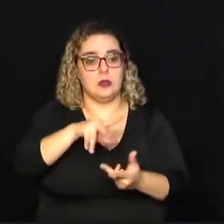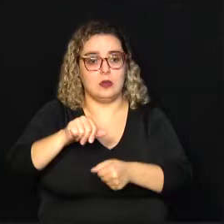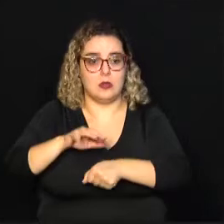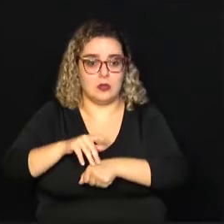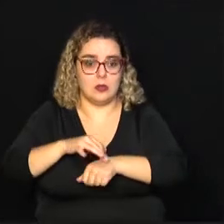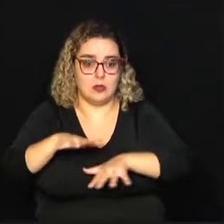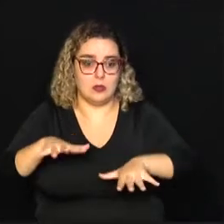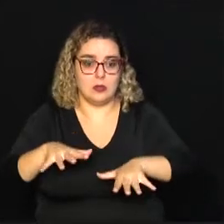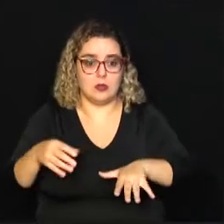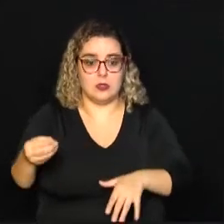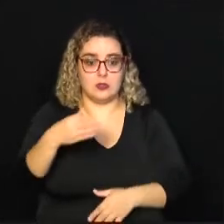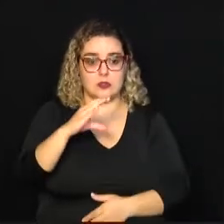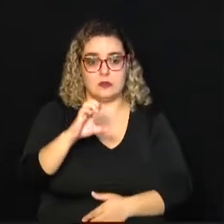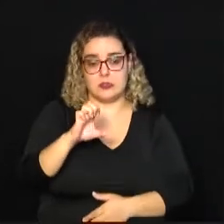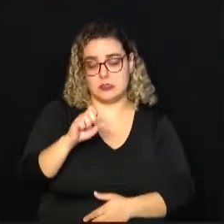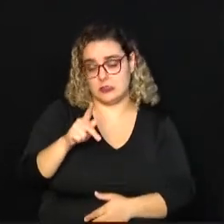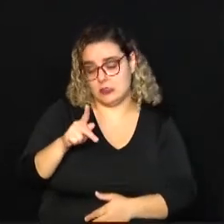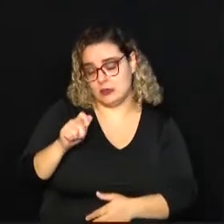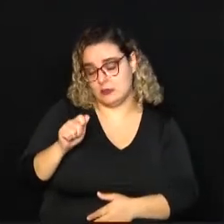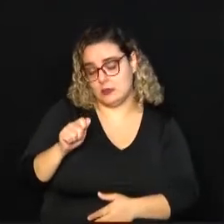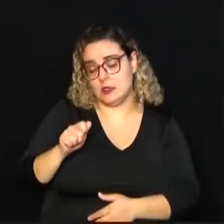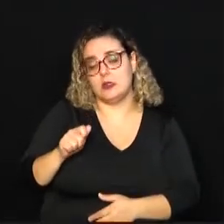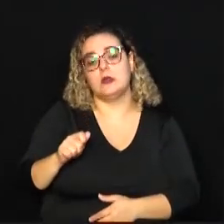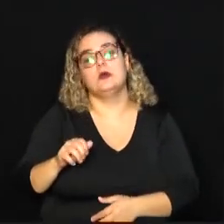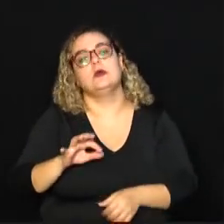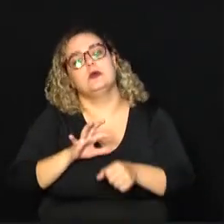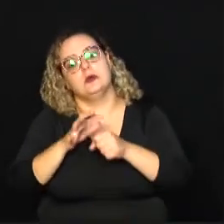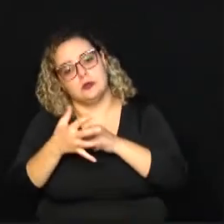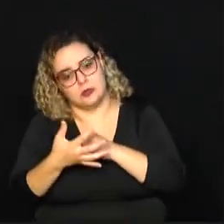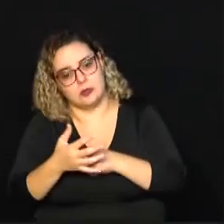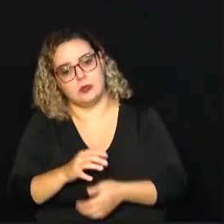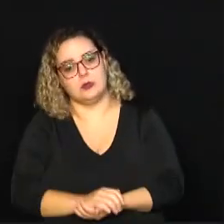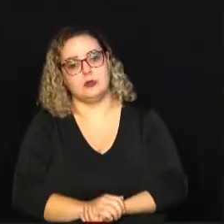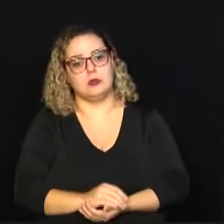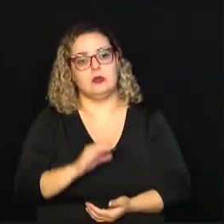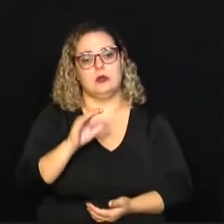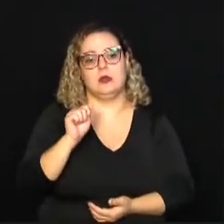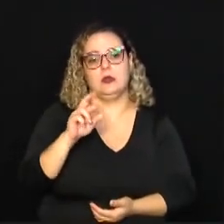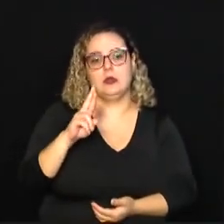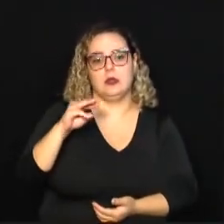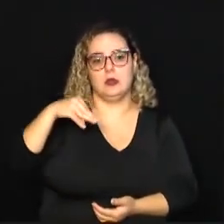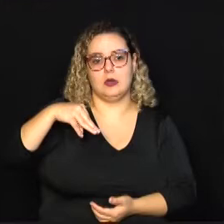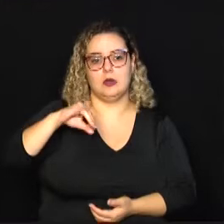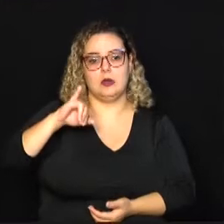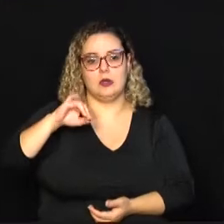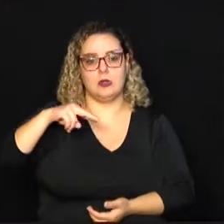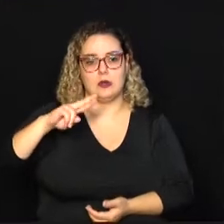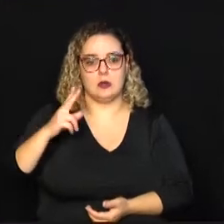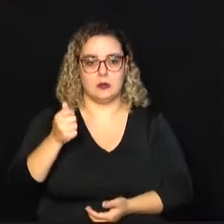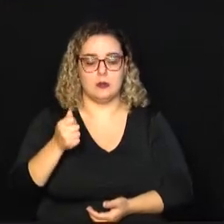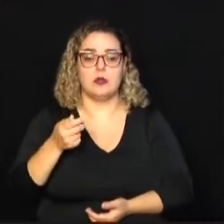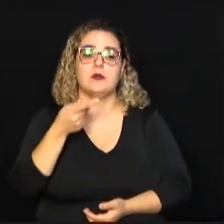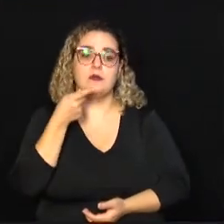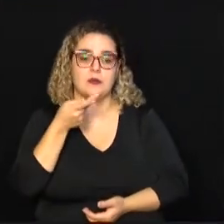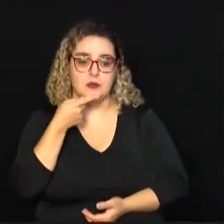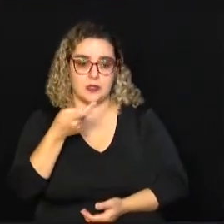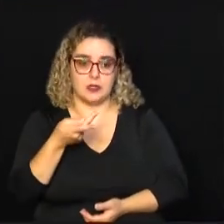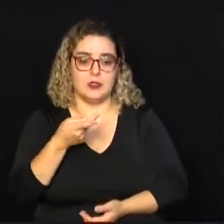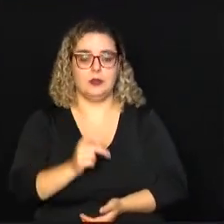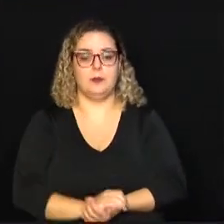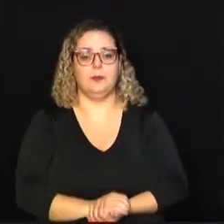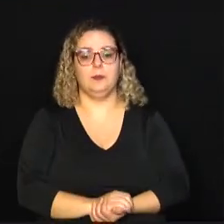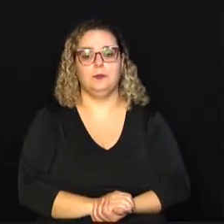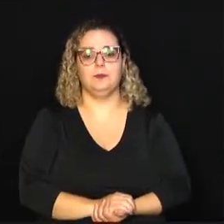do coronavírus. Então, convido a Carminha a fazer a sua fala aí